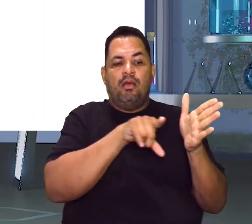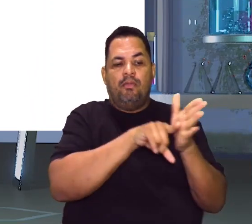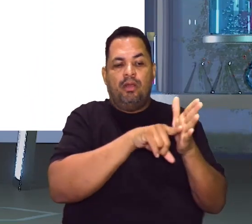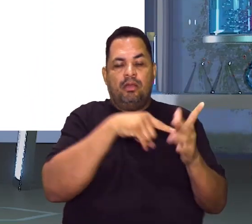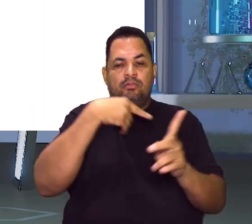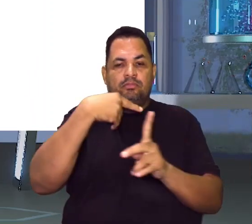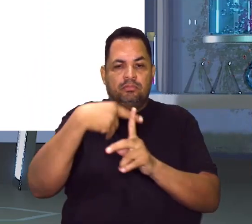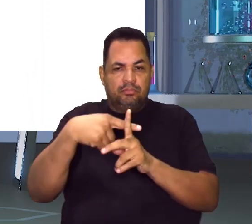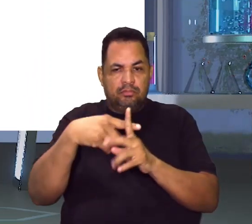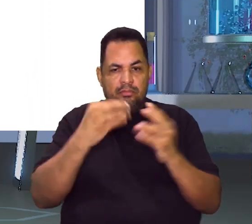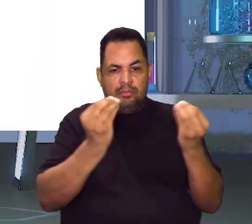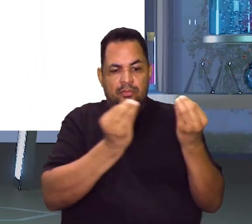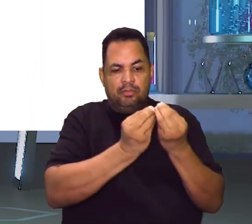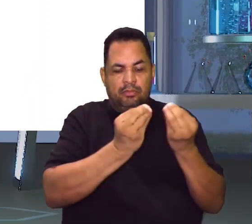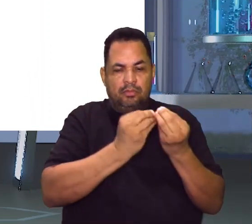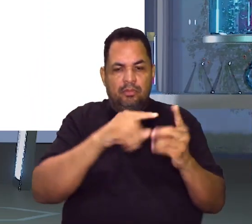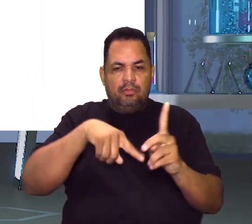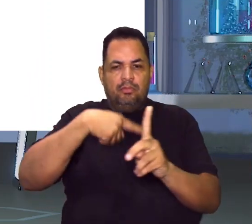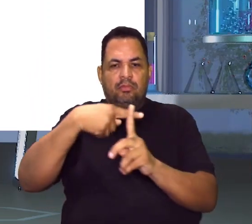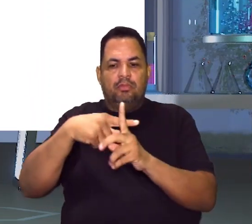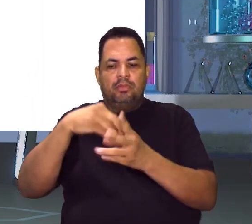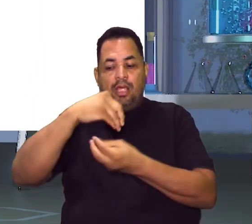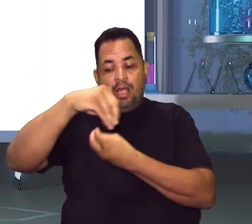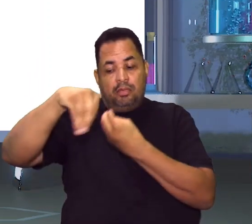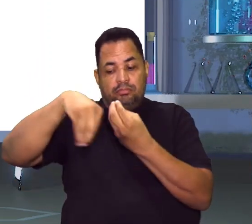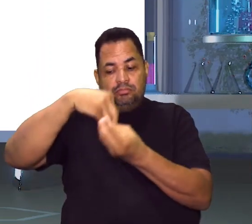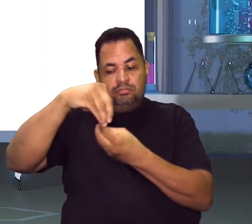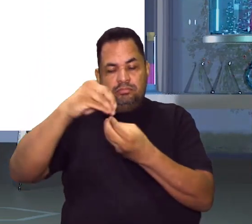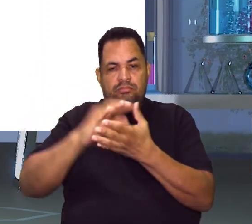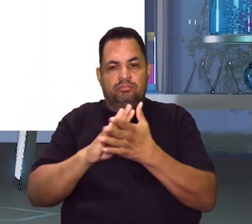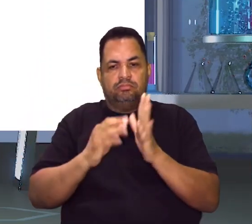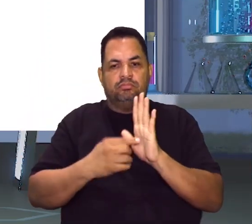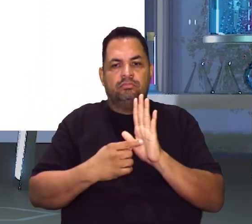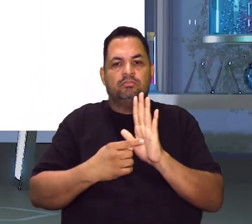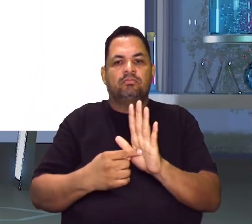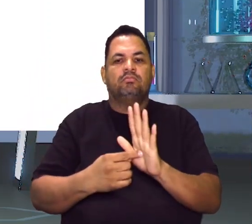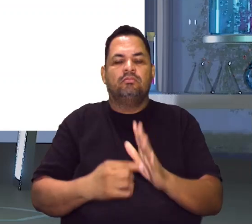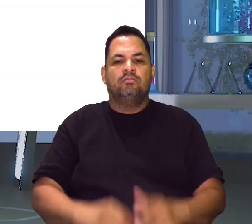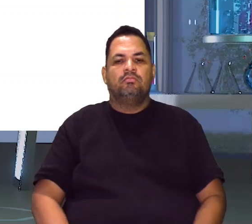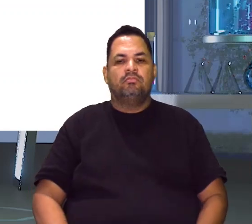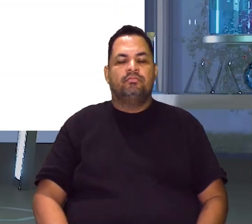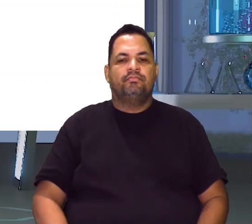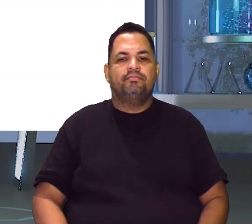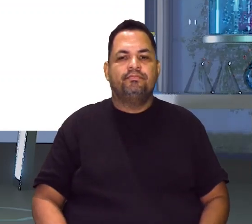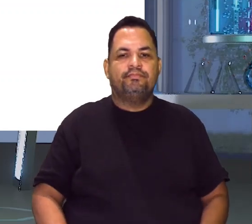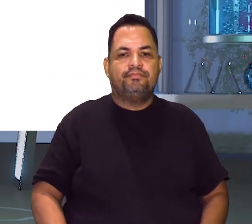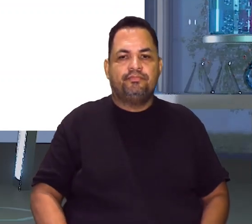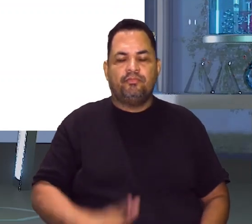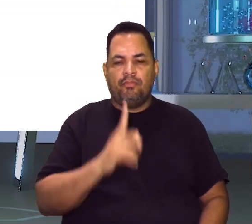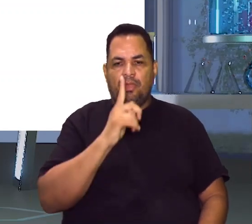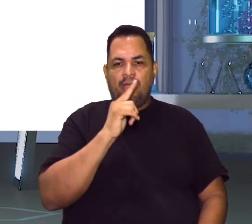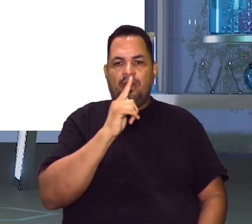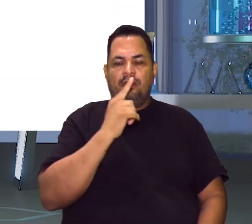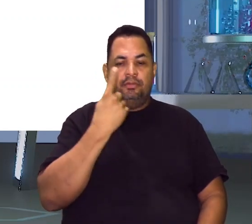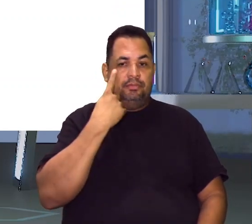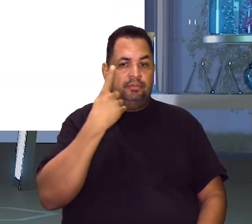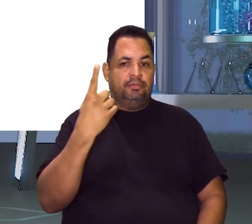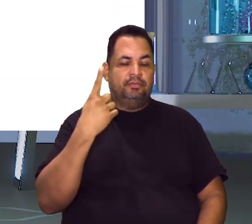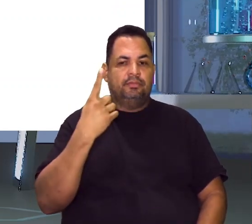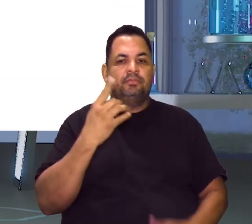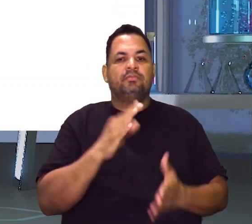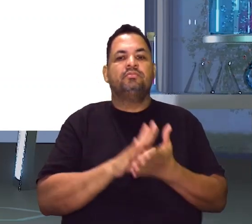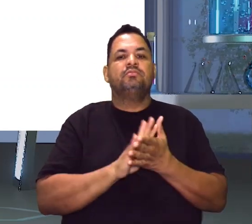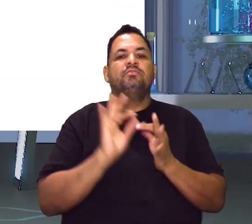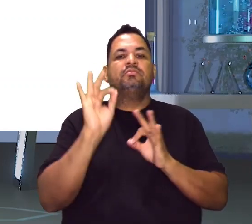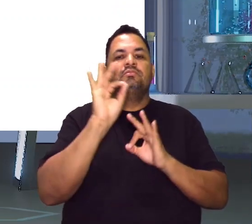a solubilidade que aquela substância apresenta. Tá joia? E aí, a água, vocês viram que a água